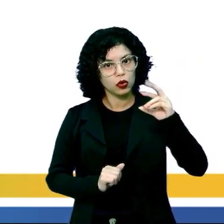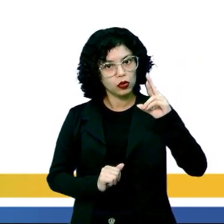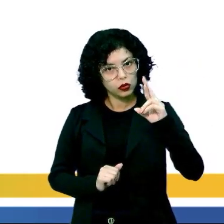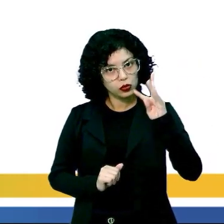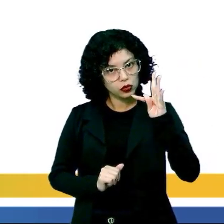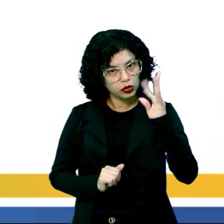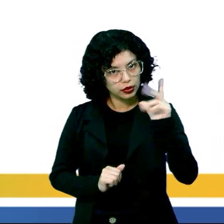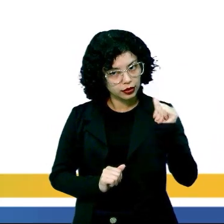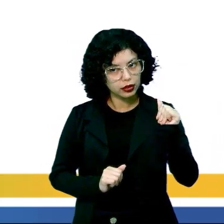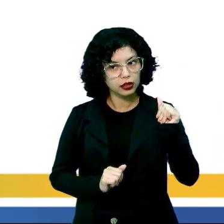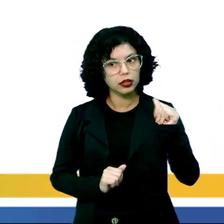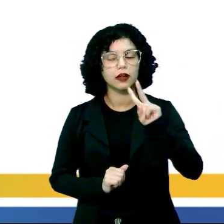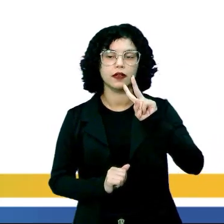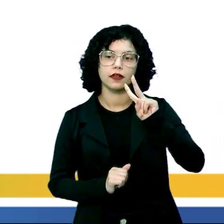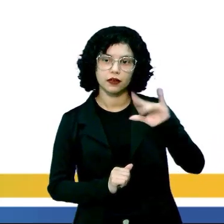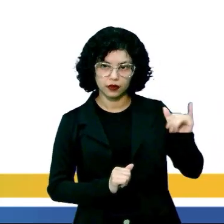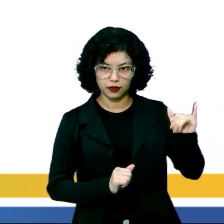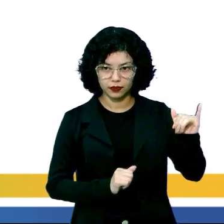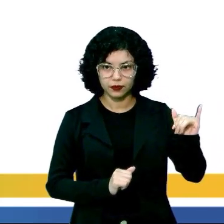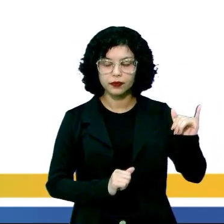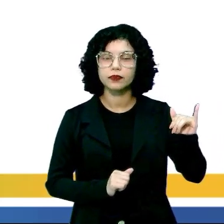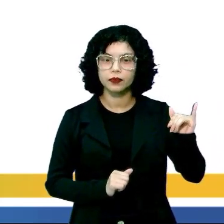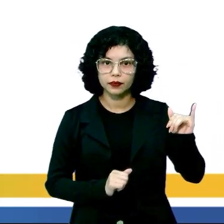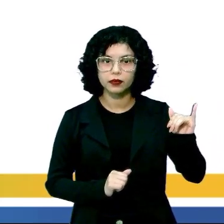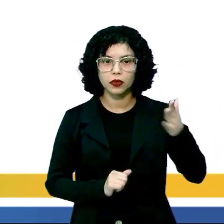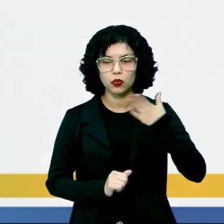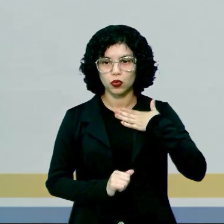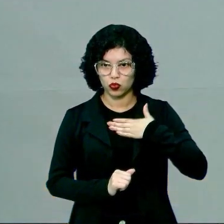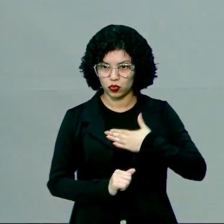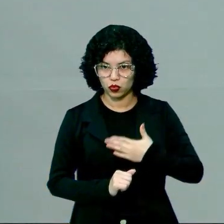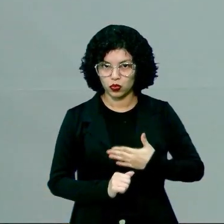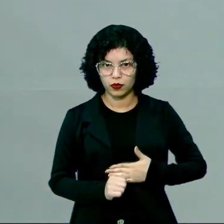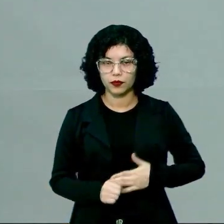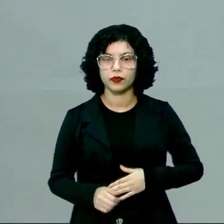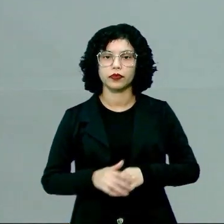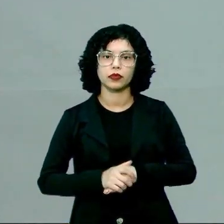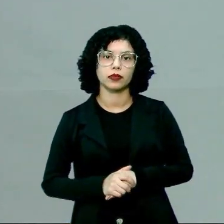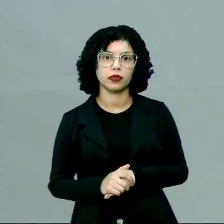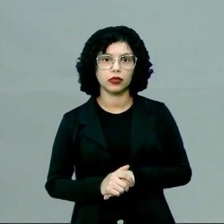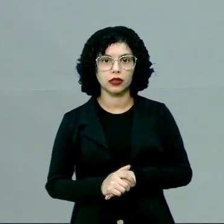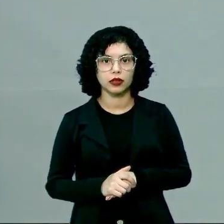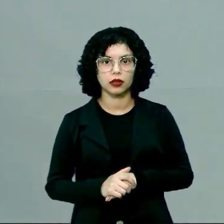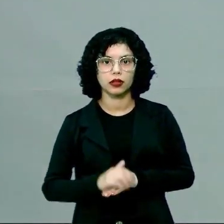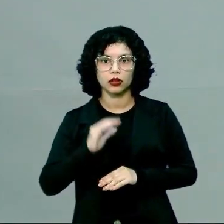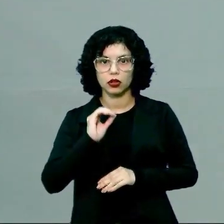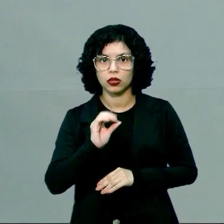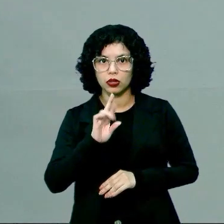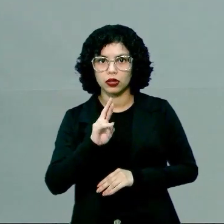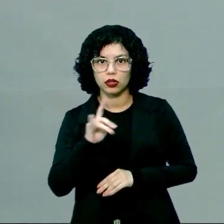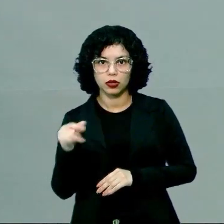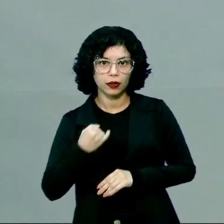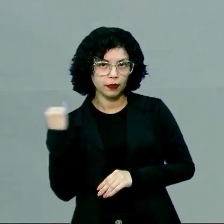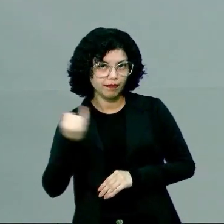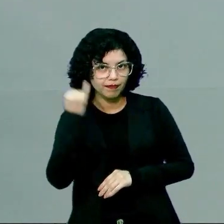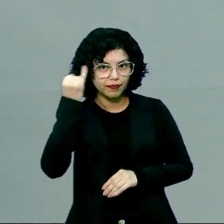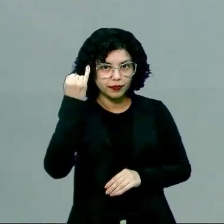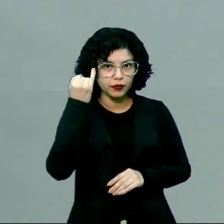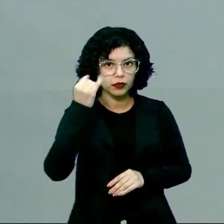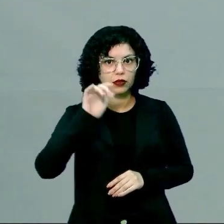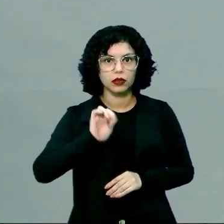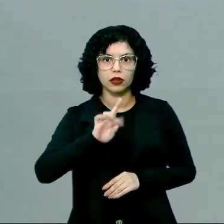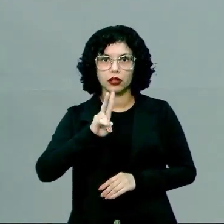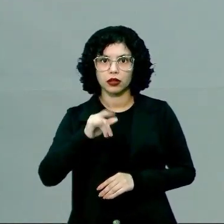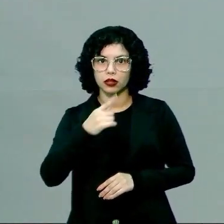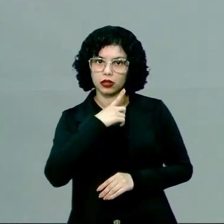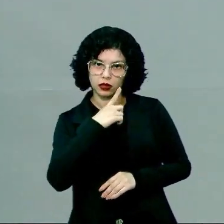que segue aí pela aorta e vai para o nosso corpo. Pessoal, a aorta é uma das nossas principais